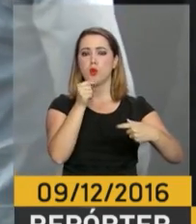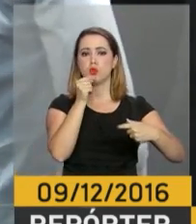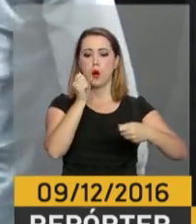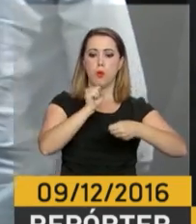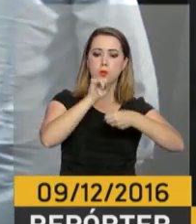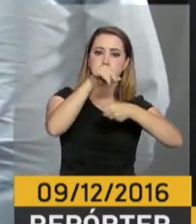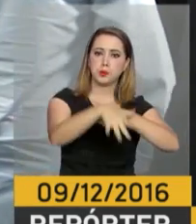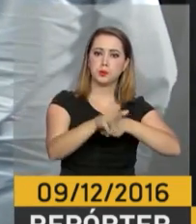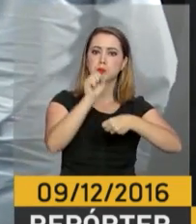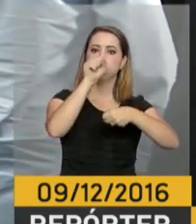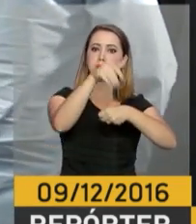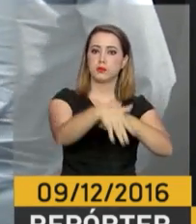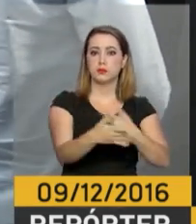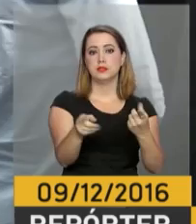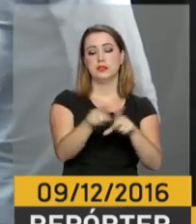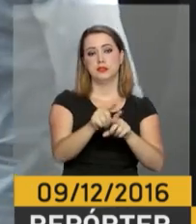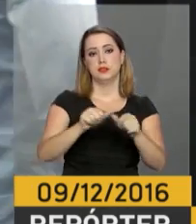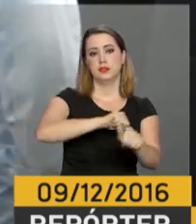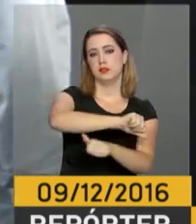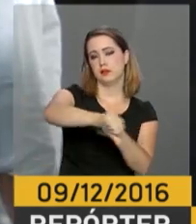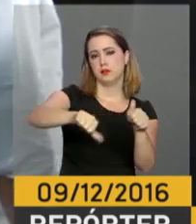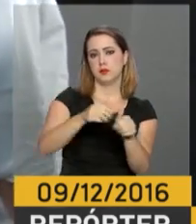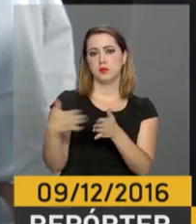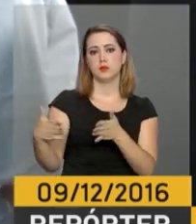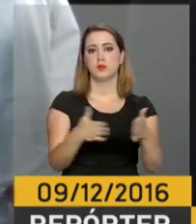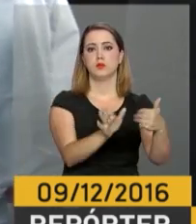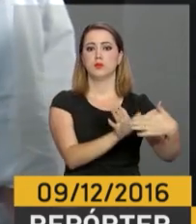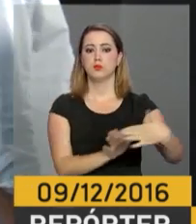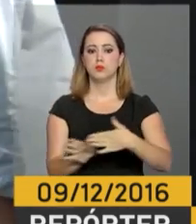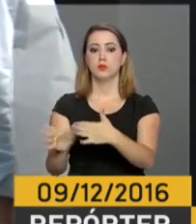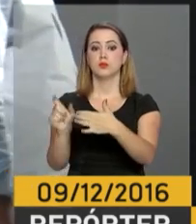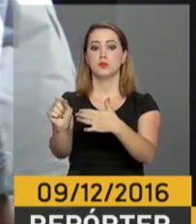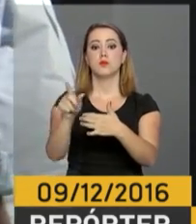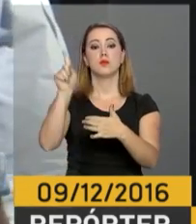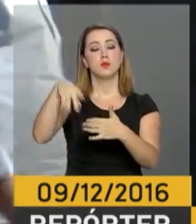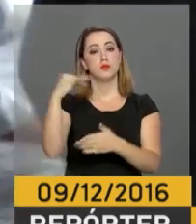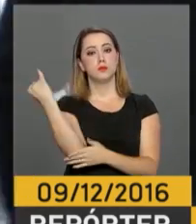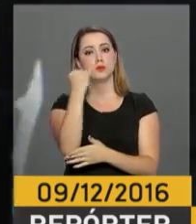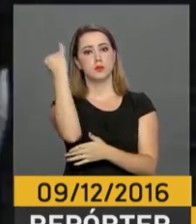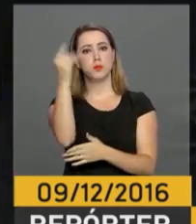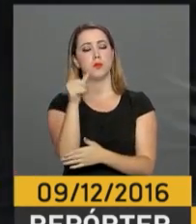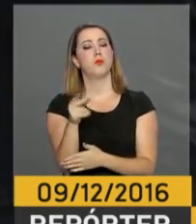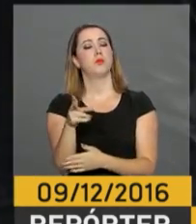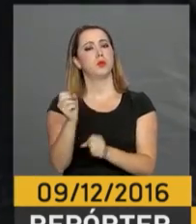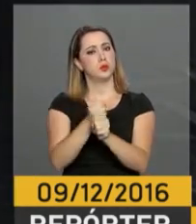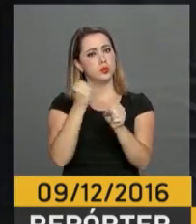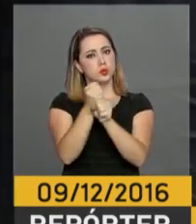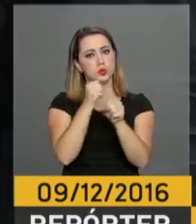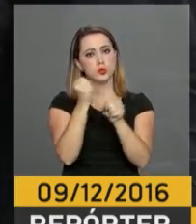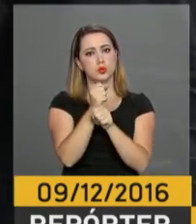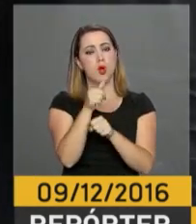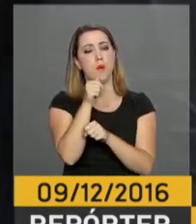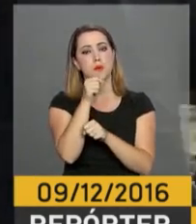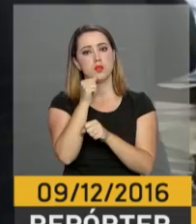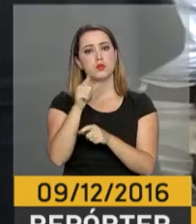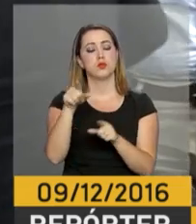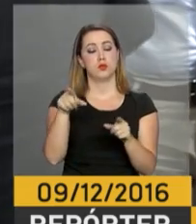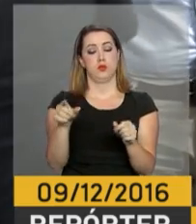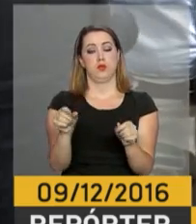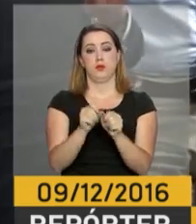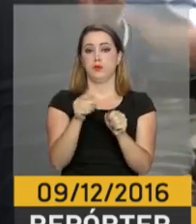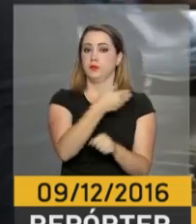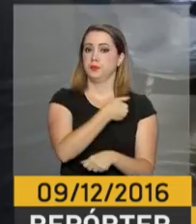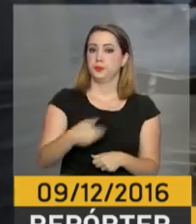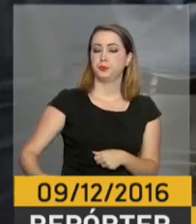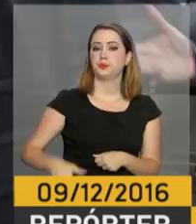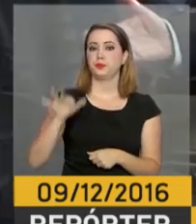de Salgueiro. A transposição do Rio São Francisco é uma importante obra hídrica realizada pelo governo federal e, quando estiver